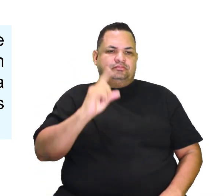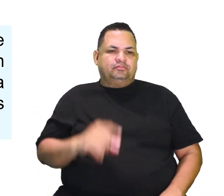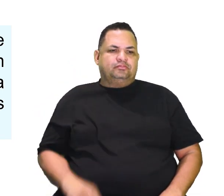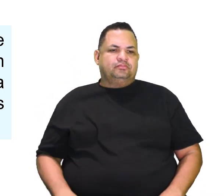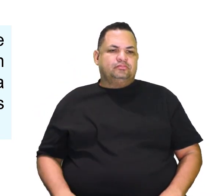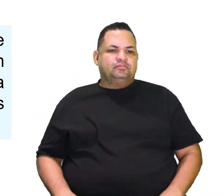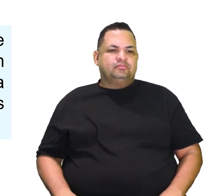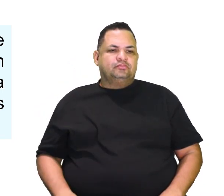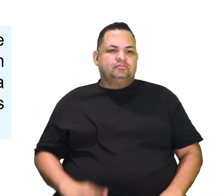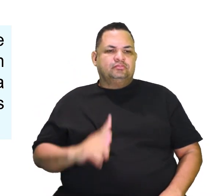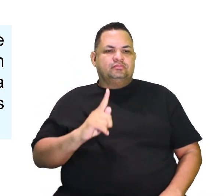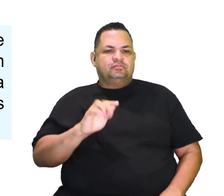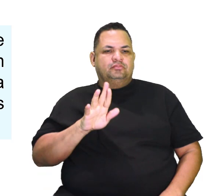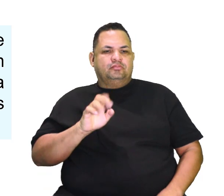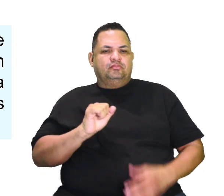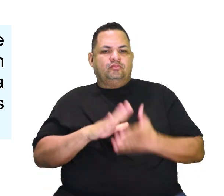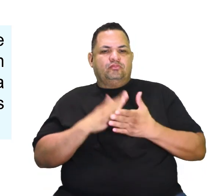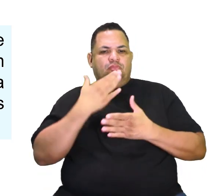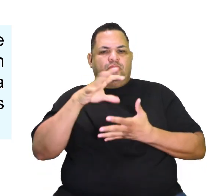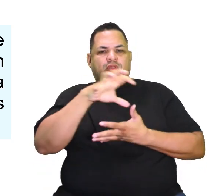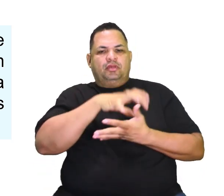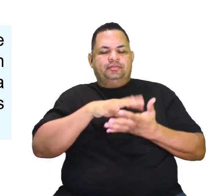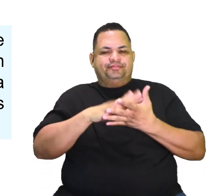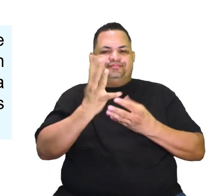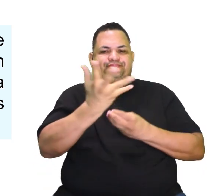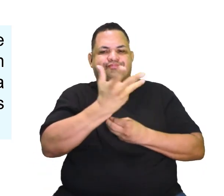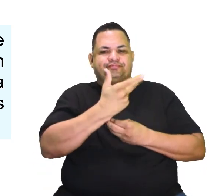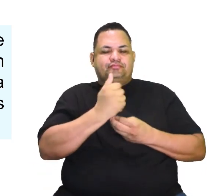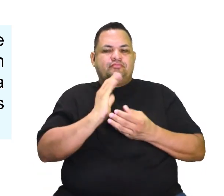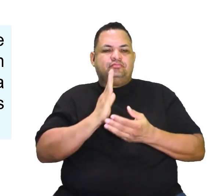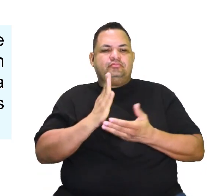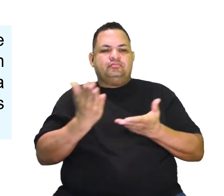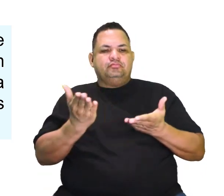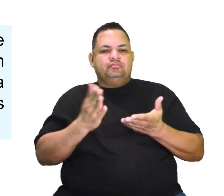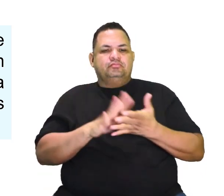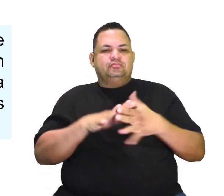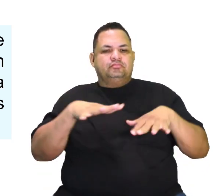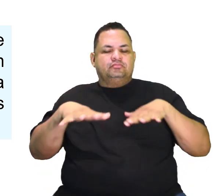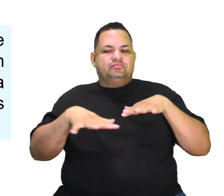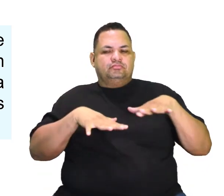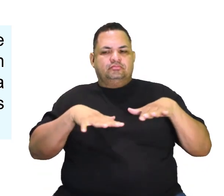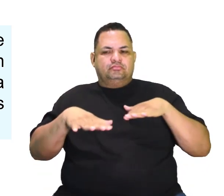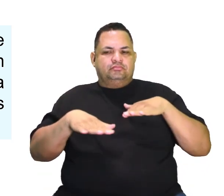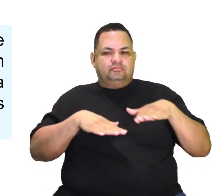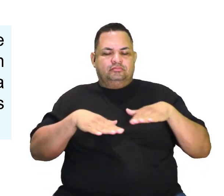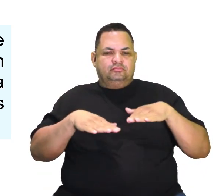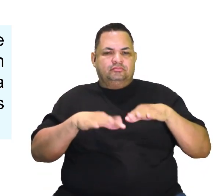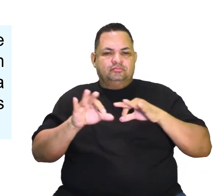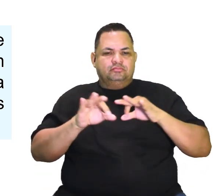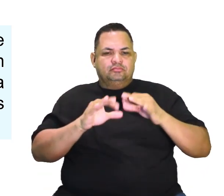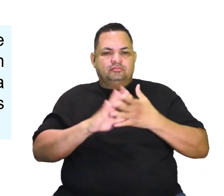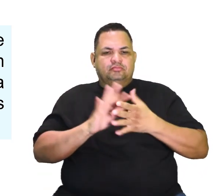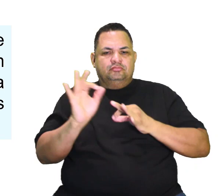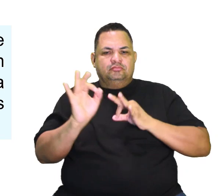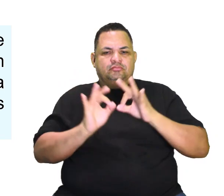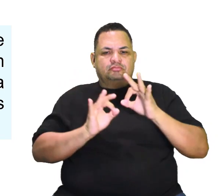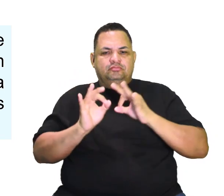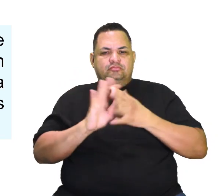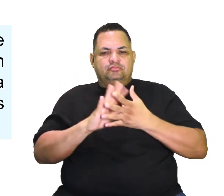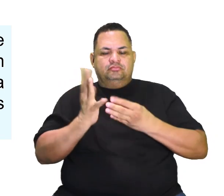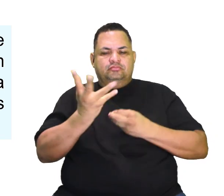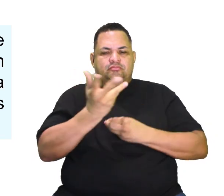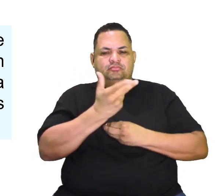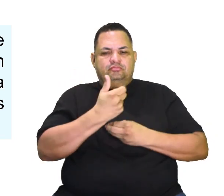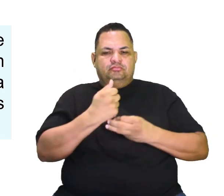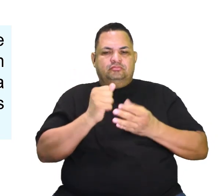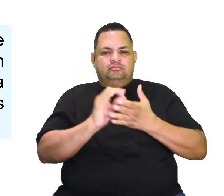Então, o grafite é um tipo de manifestação artística, vocês já sabem disso. Consiste em um movimento organizado